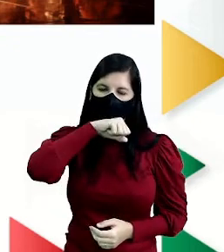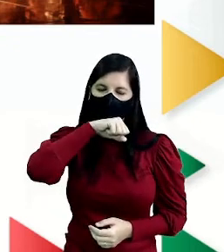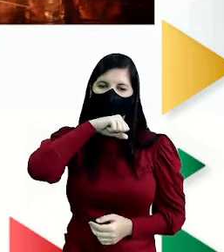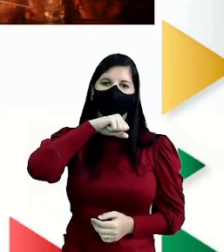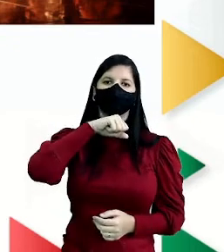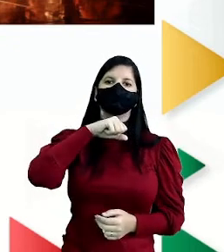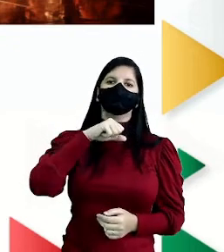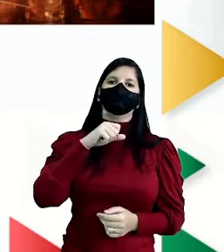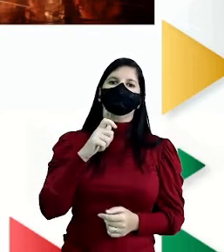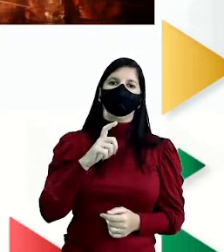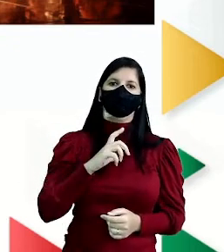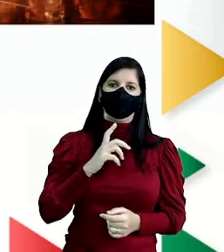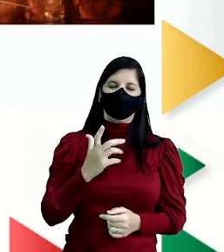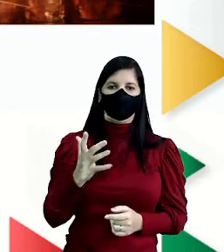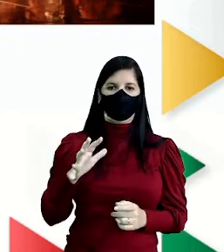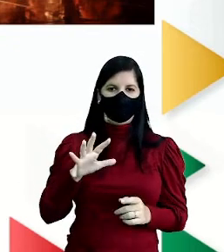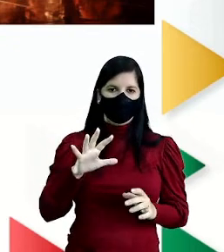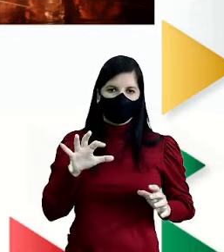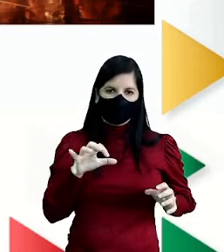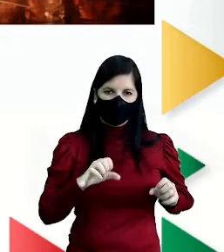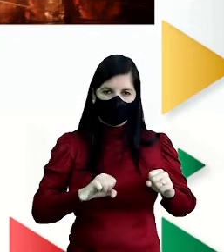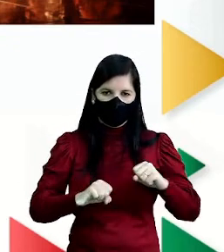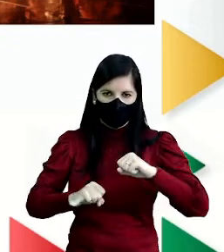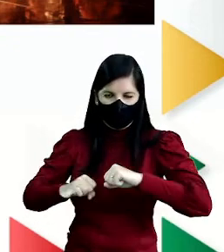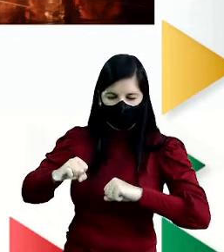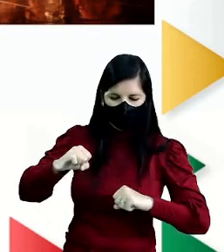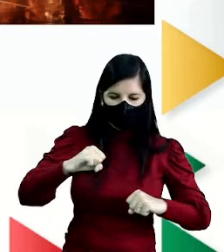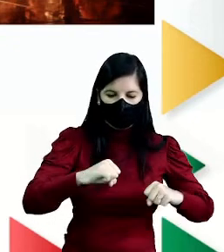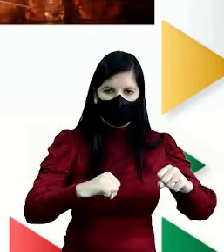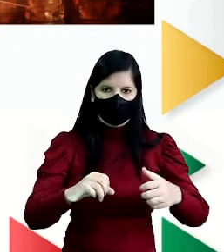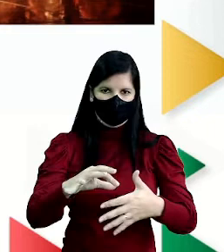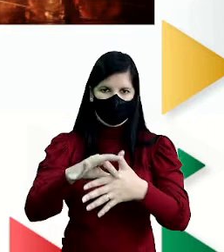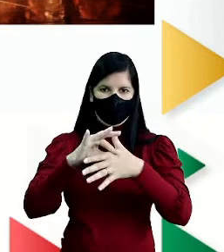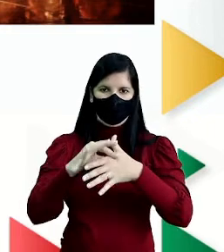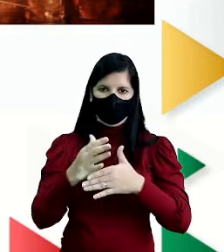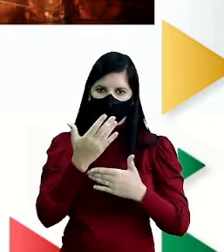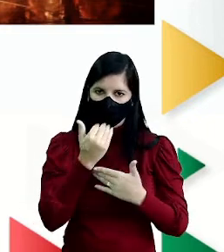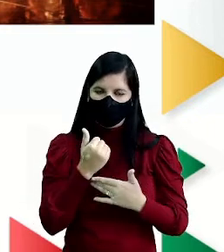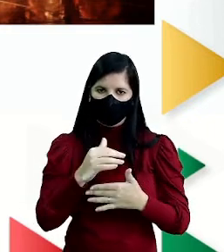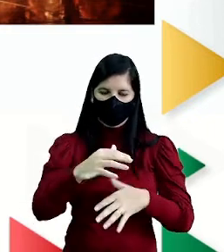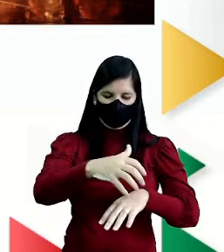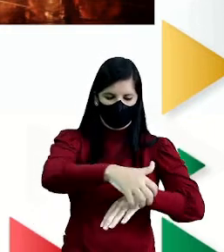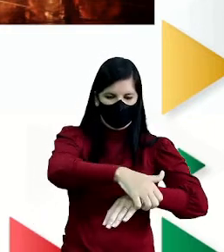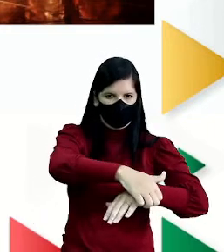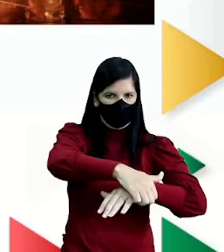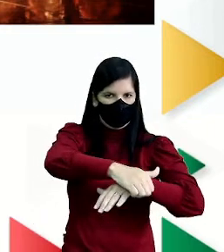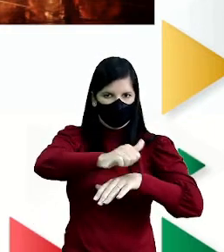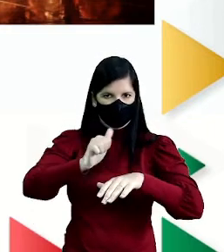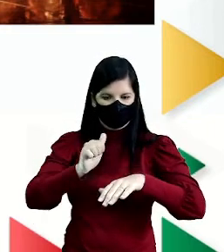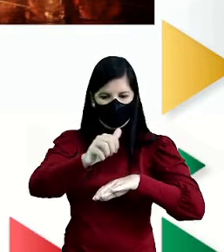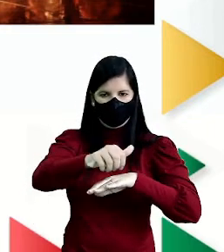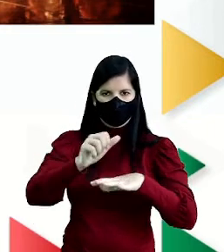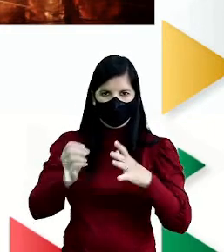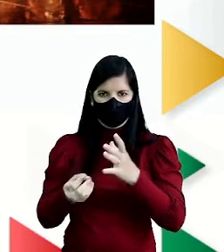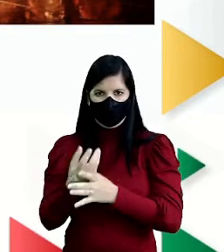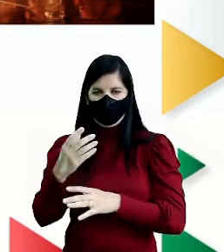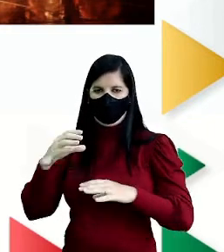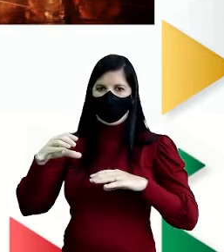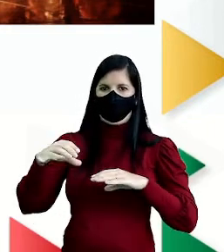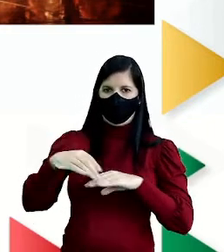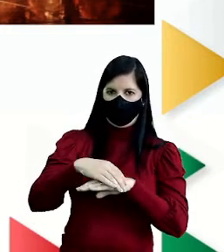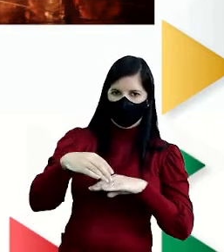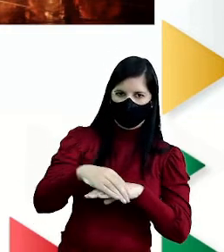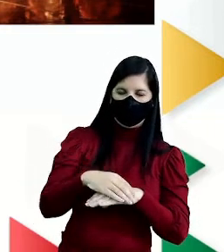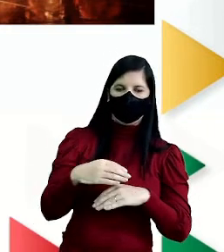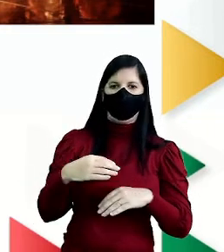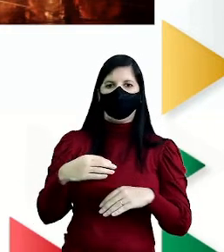então a carne dele já serve de alimento, então o couro dele já vai servir, né, de calçado e vestimenta e abrigo, né,